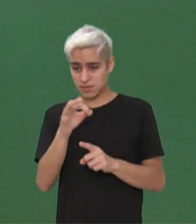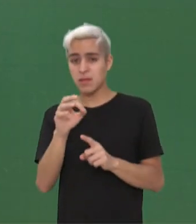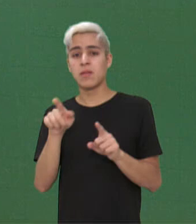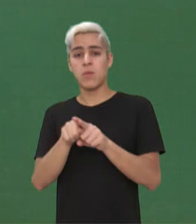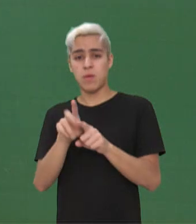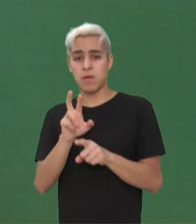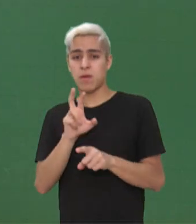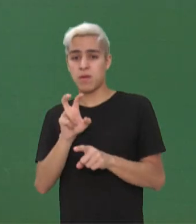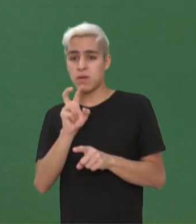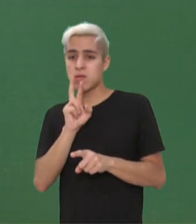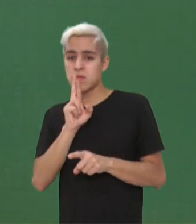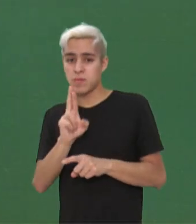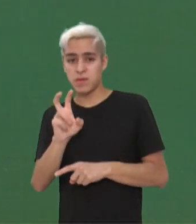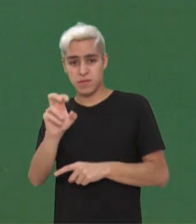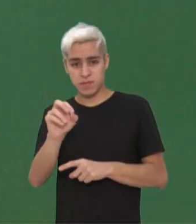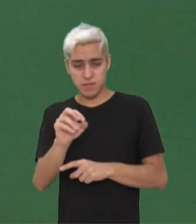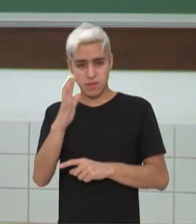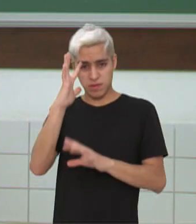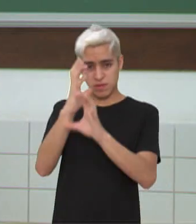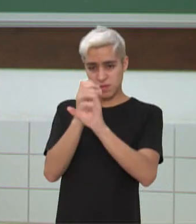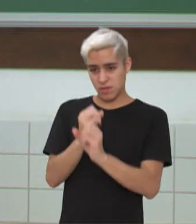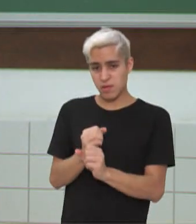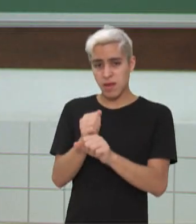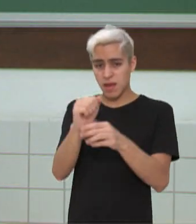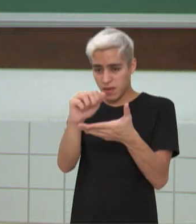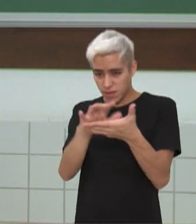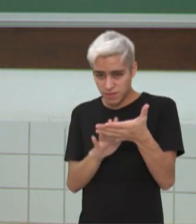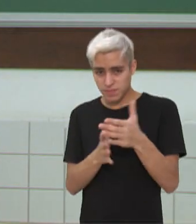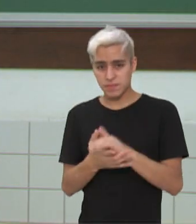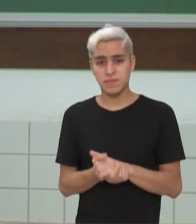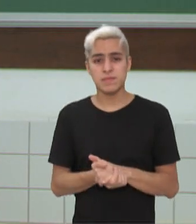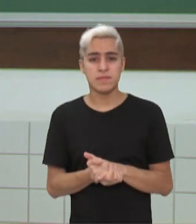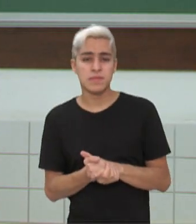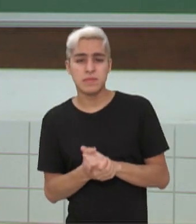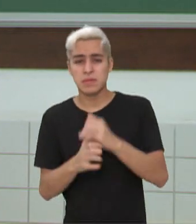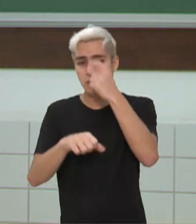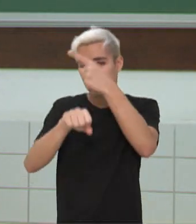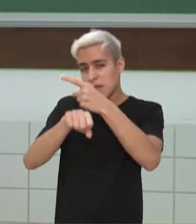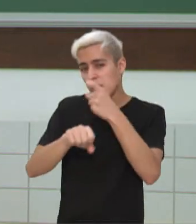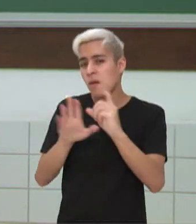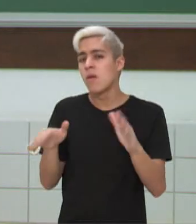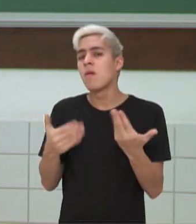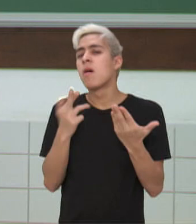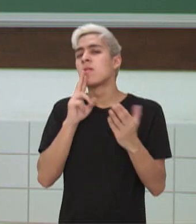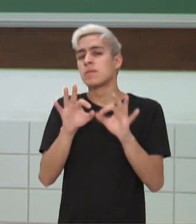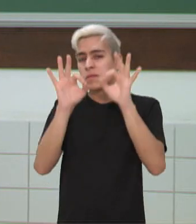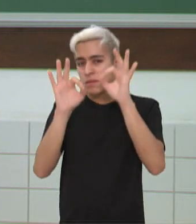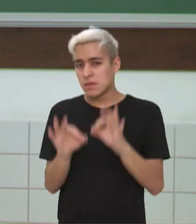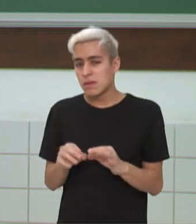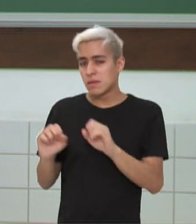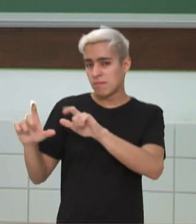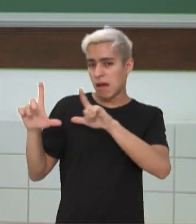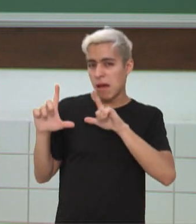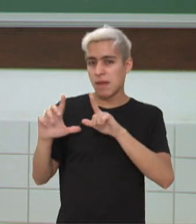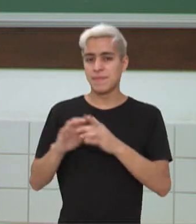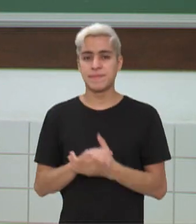50. Vamos resolver o exercício agora? Vamos só identificar qual é a resposta correta na tela?